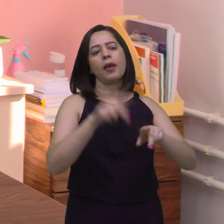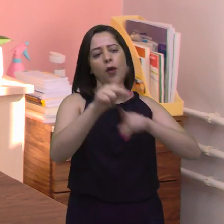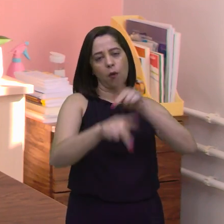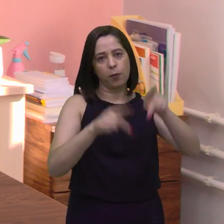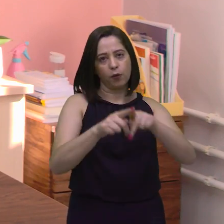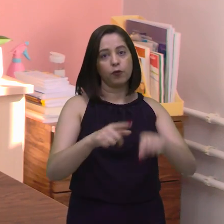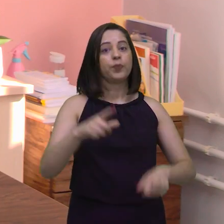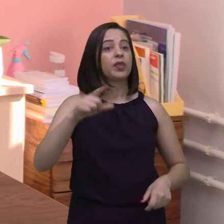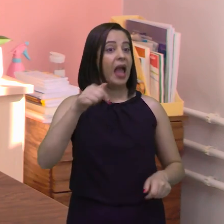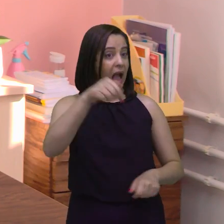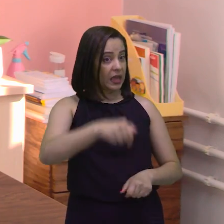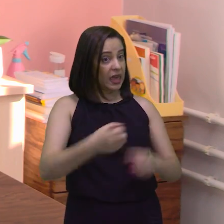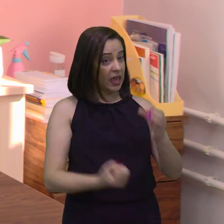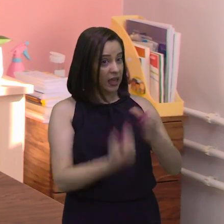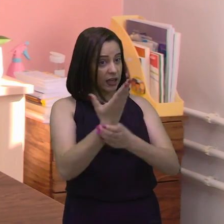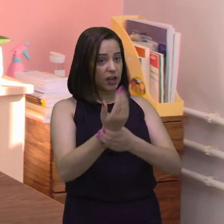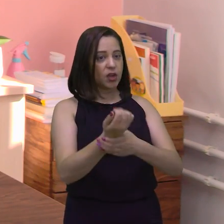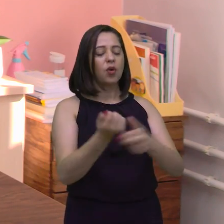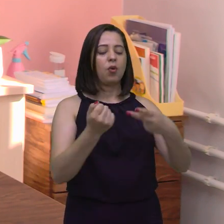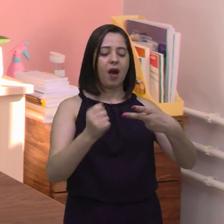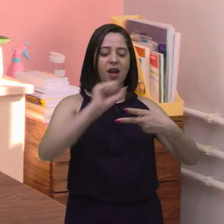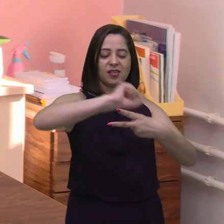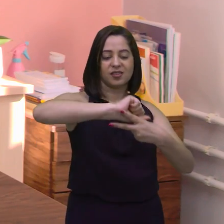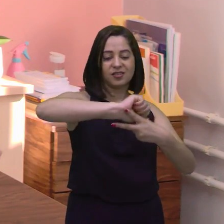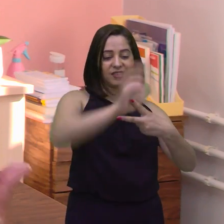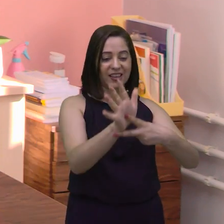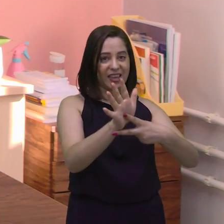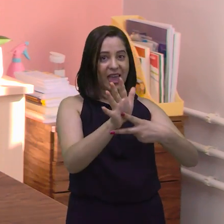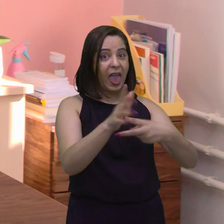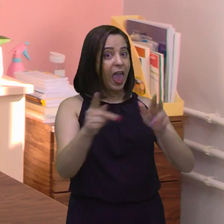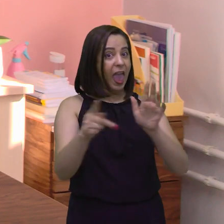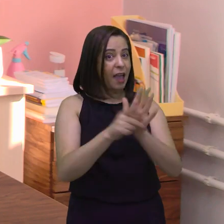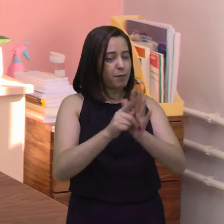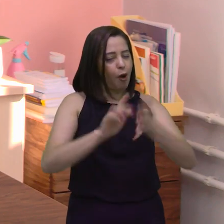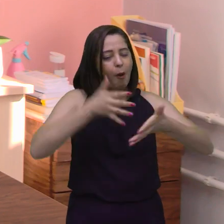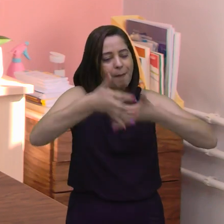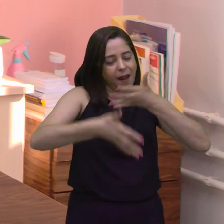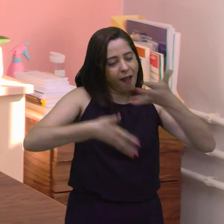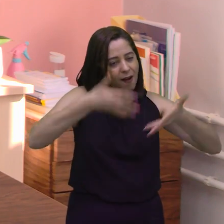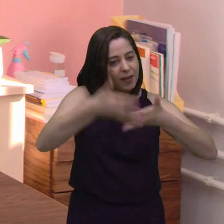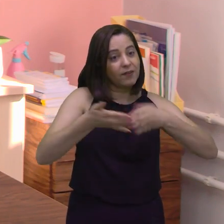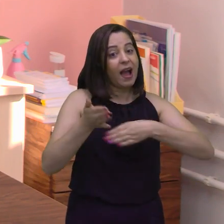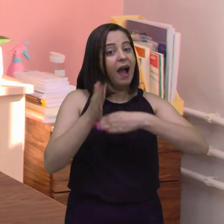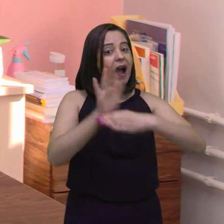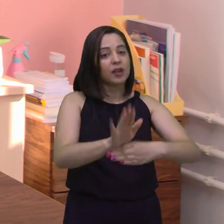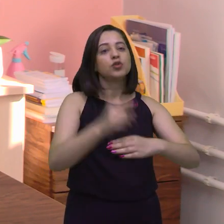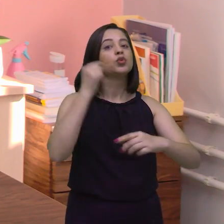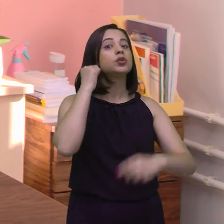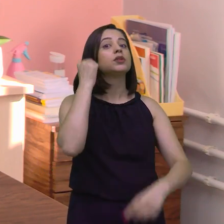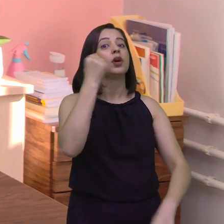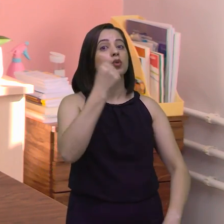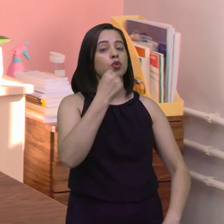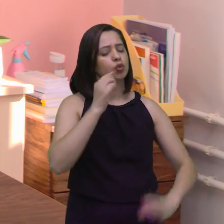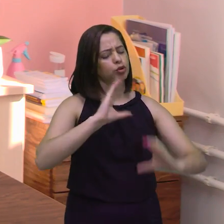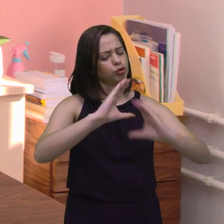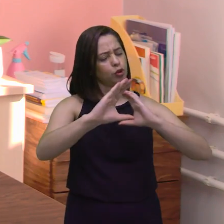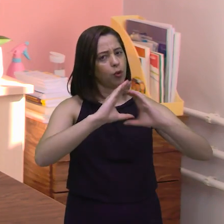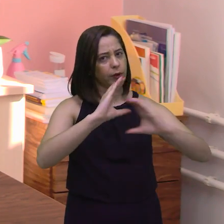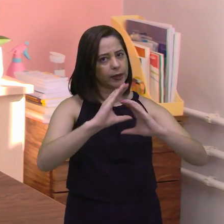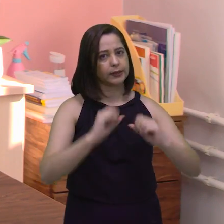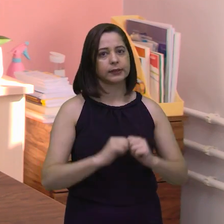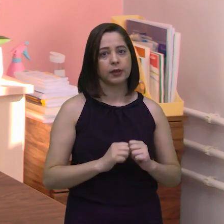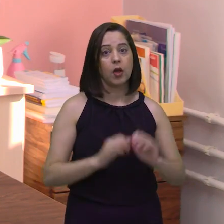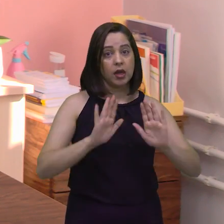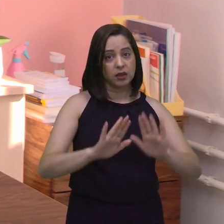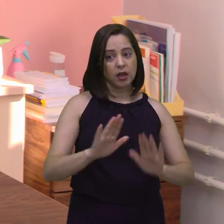um serviço voltado para a população, para a questão da inclusão da pessoa com deficiência auditiva, né? Então,